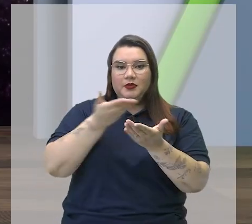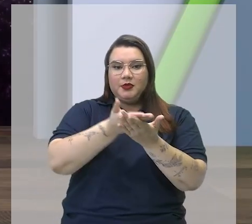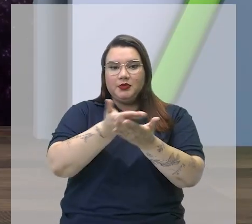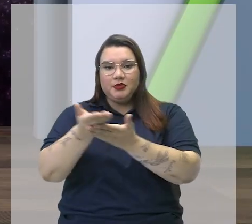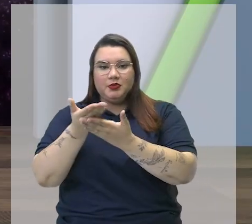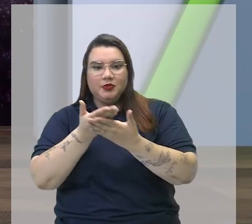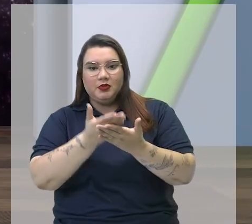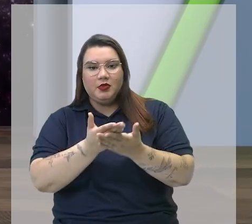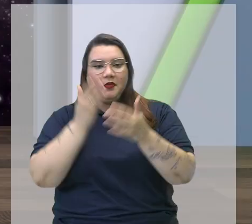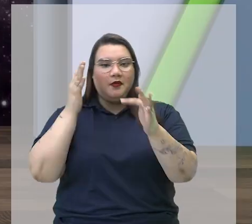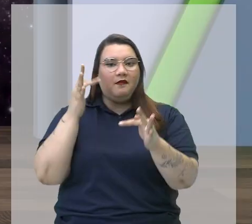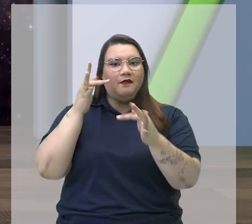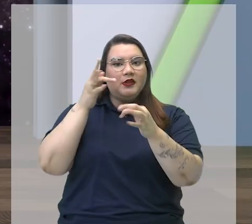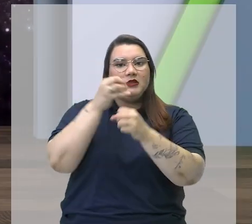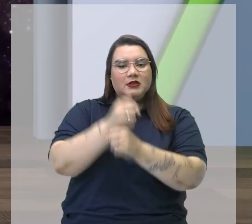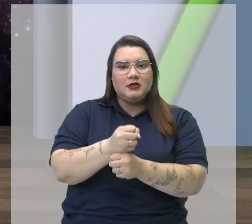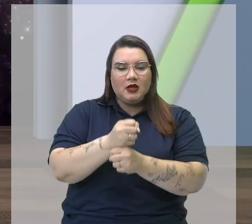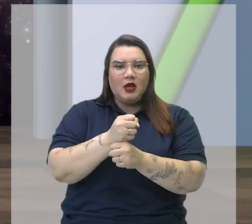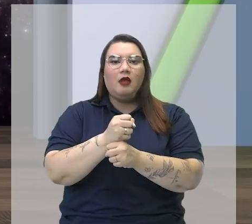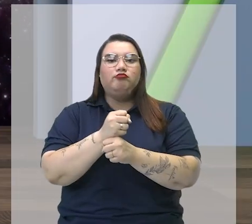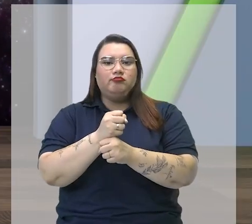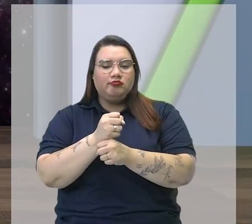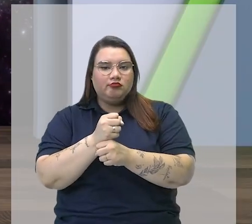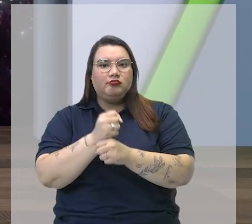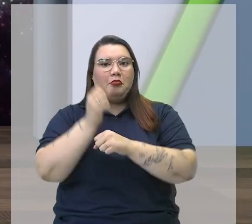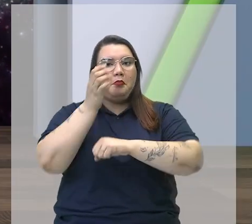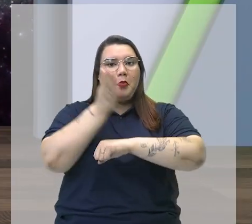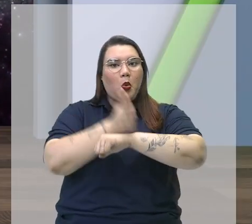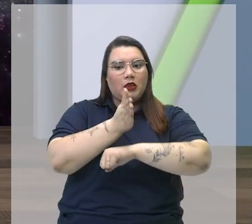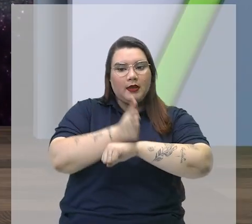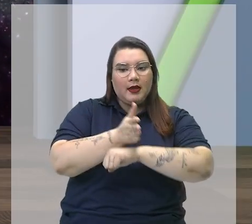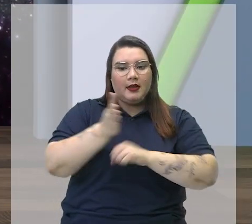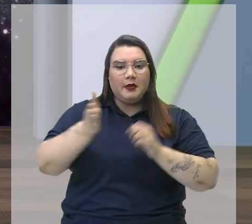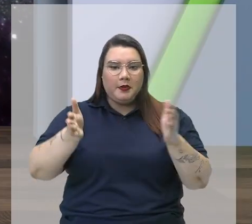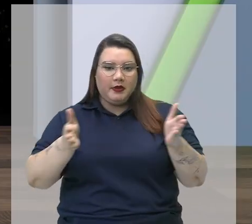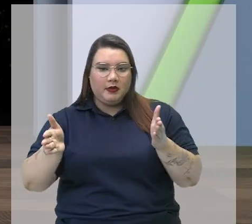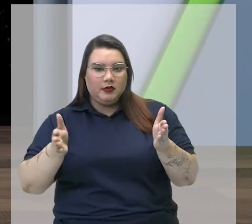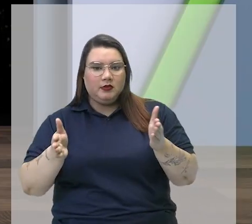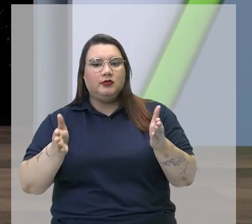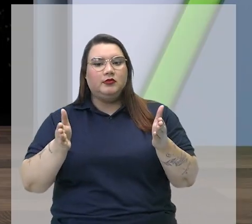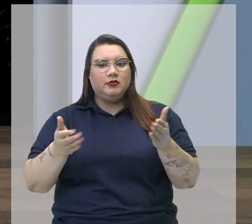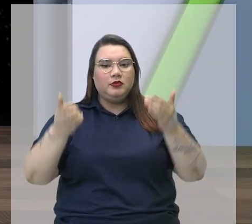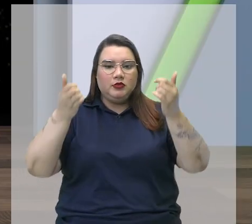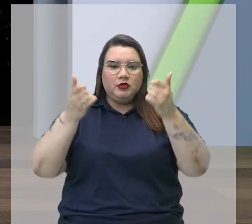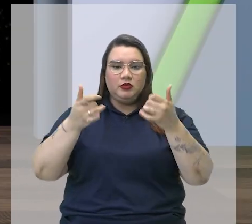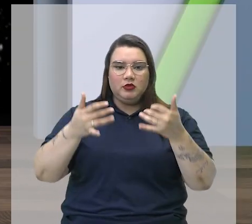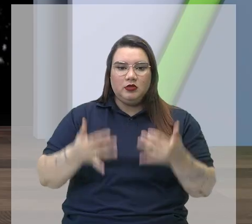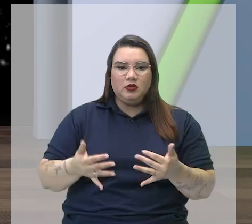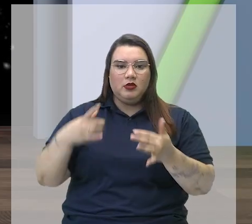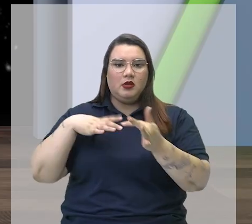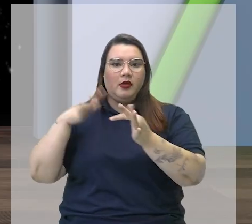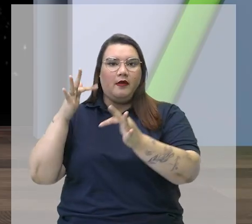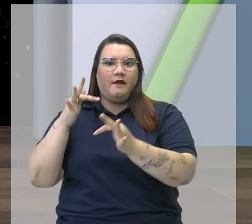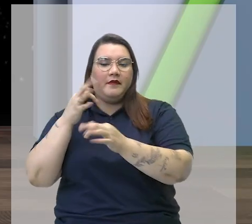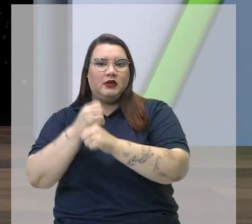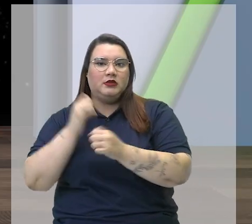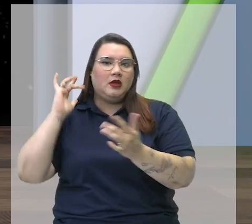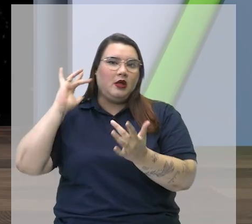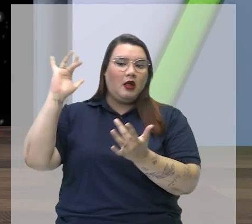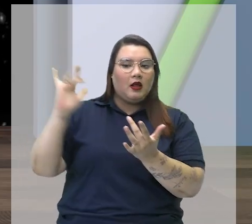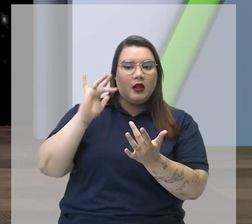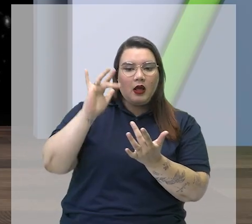vamos falar sobre a física moderna. Como nós falamos desde o início, falamos sobre a